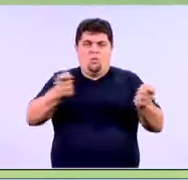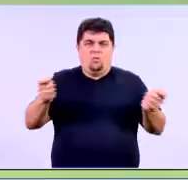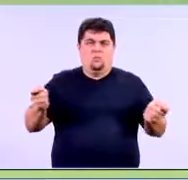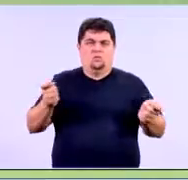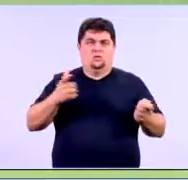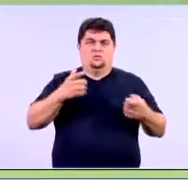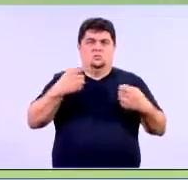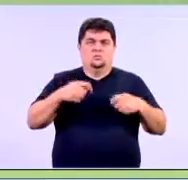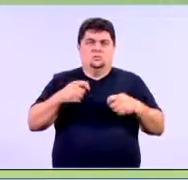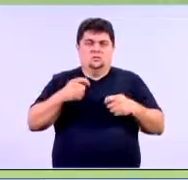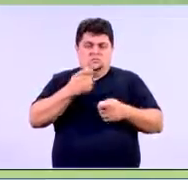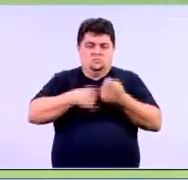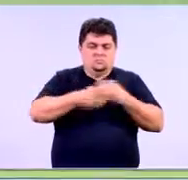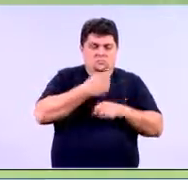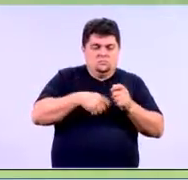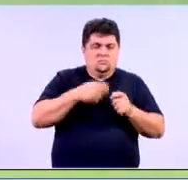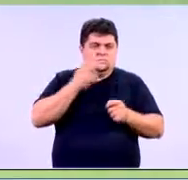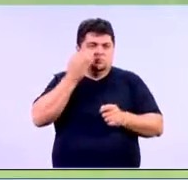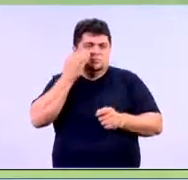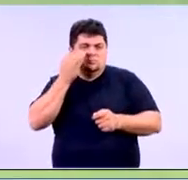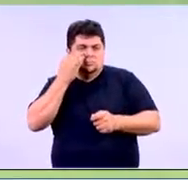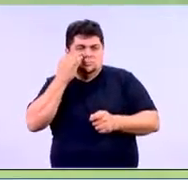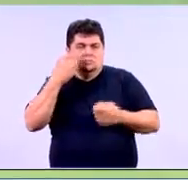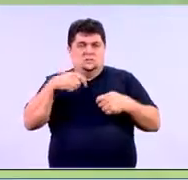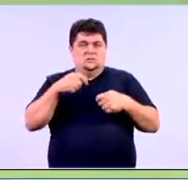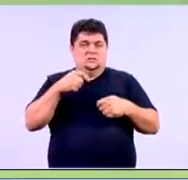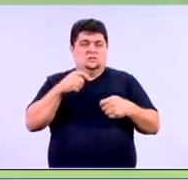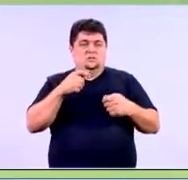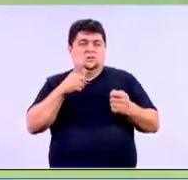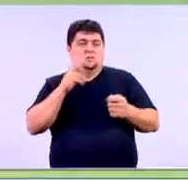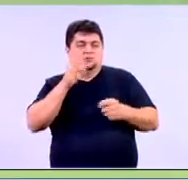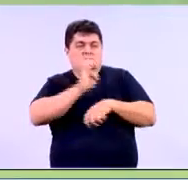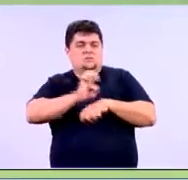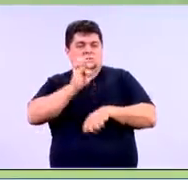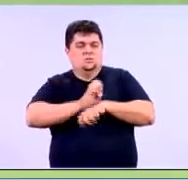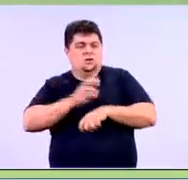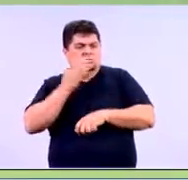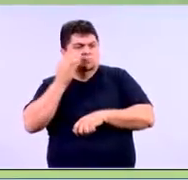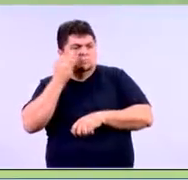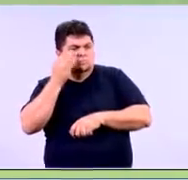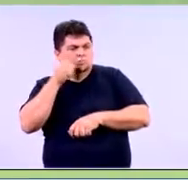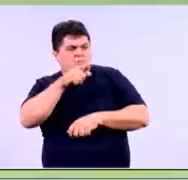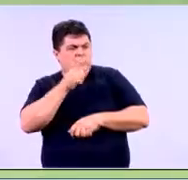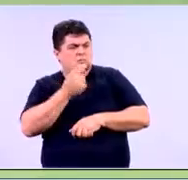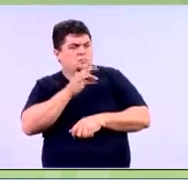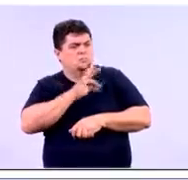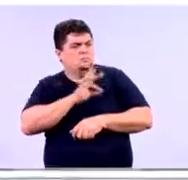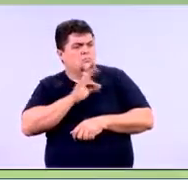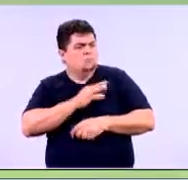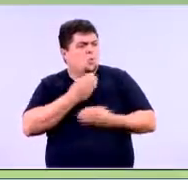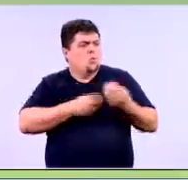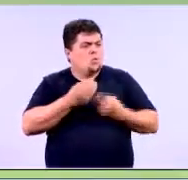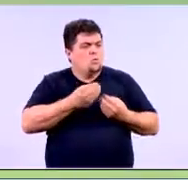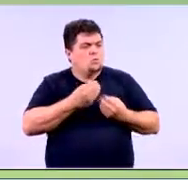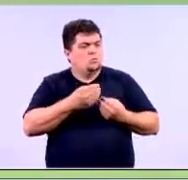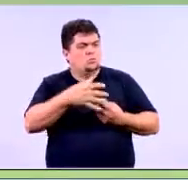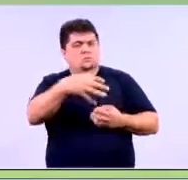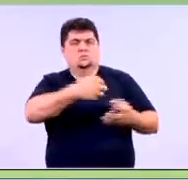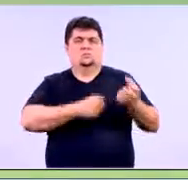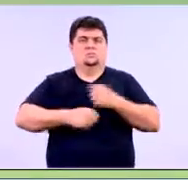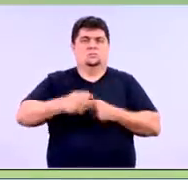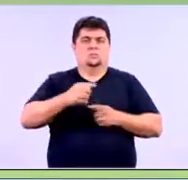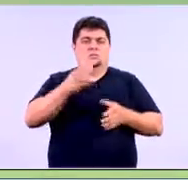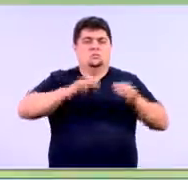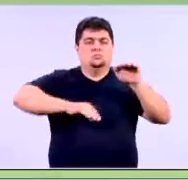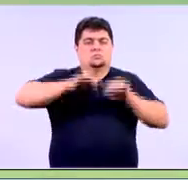atividade administrativa de cobrança depende de uma ação do Estado ou de uma atividade voltada a isso. O